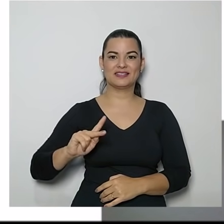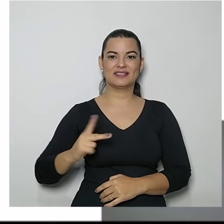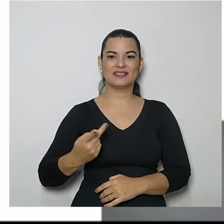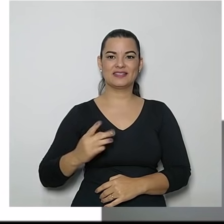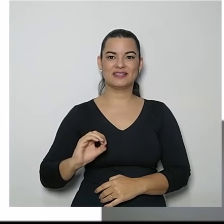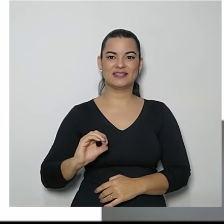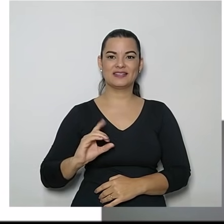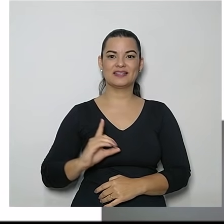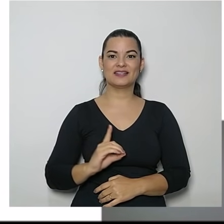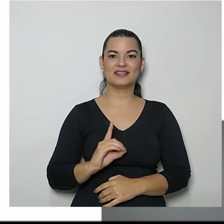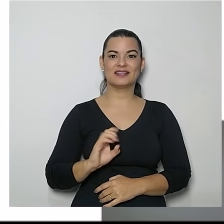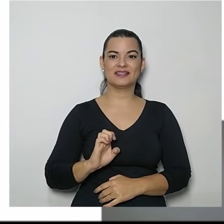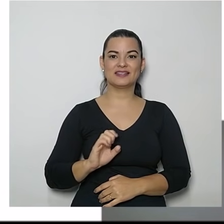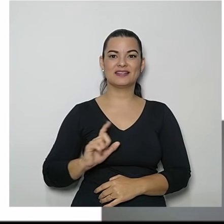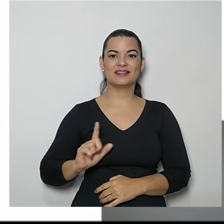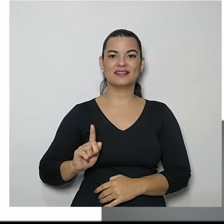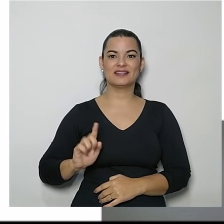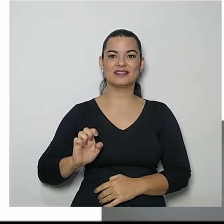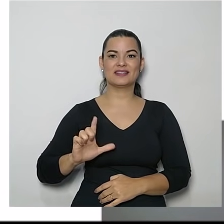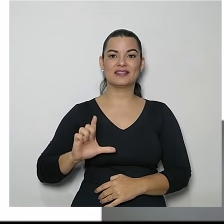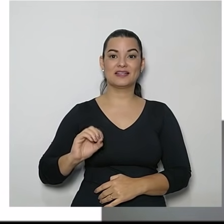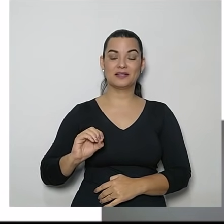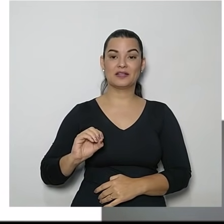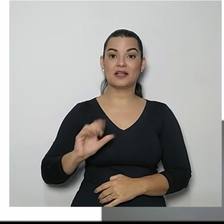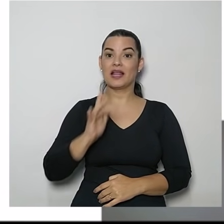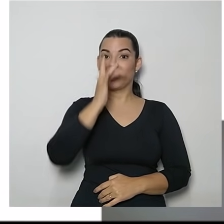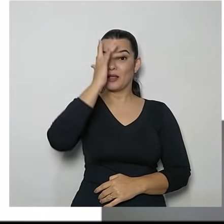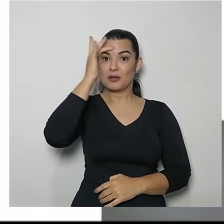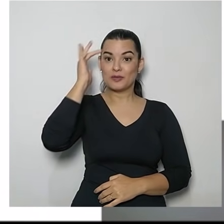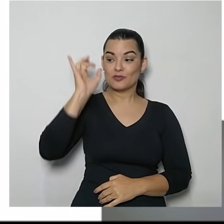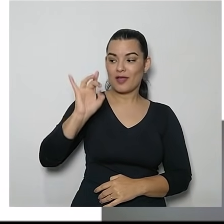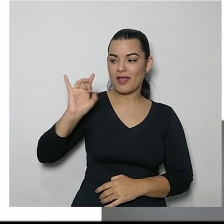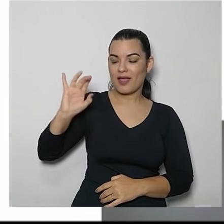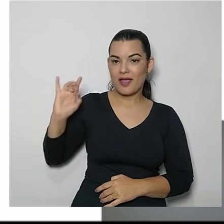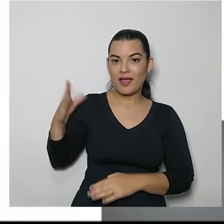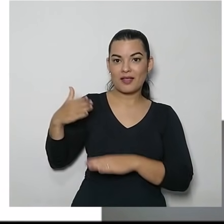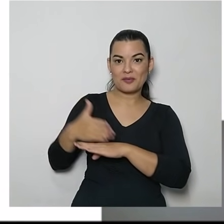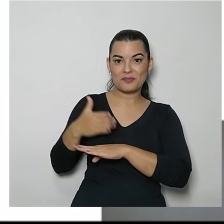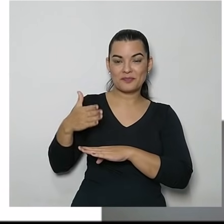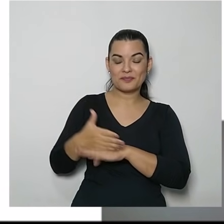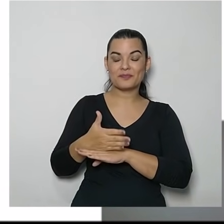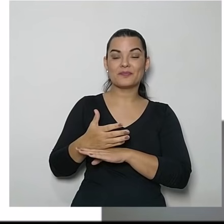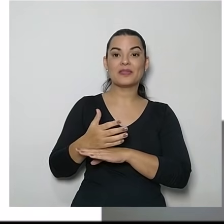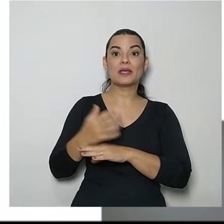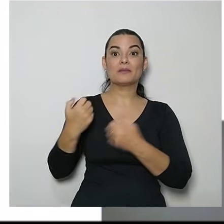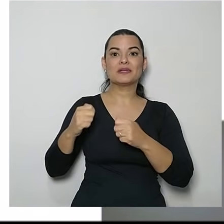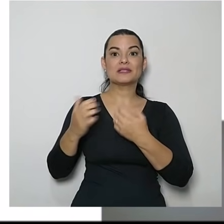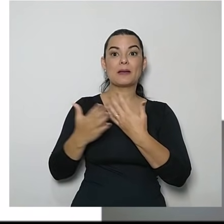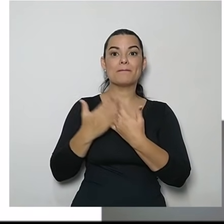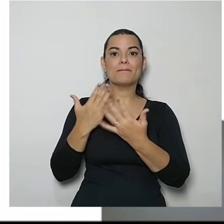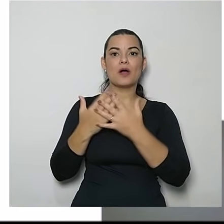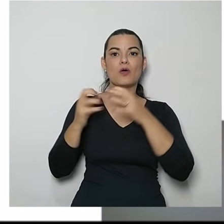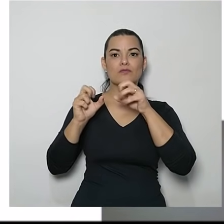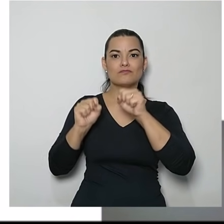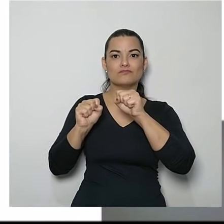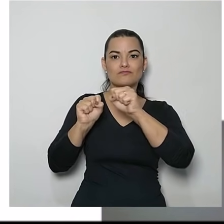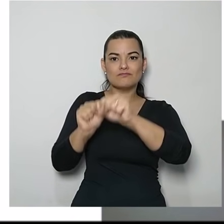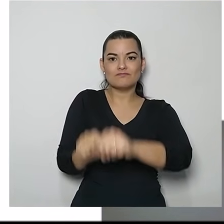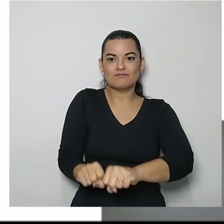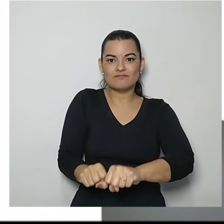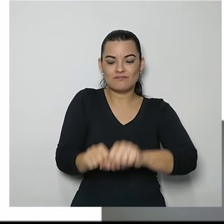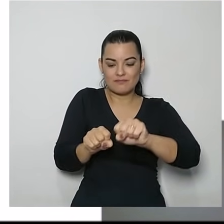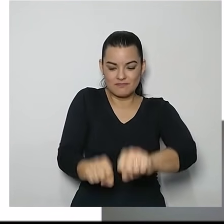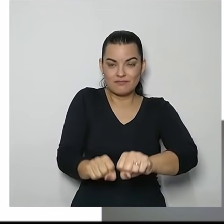os participantes vão apoiar as mãos fechadas nas costas da sela, como